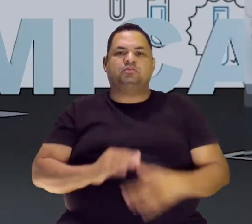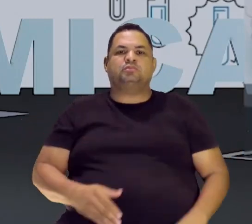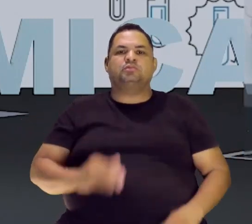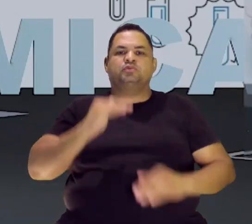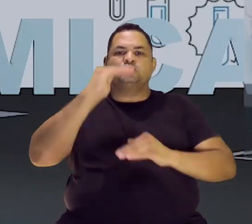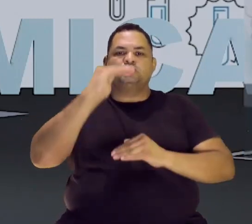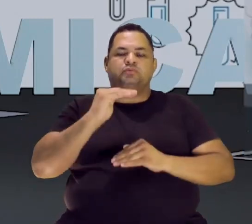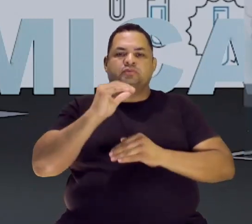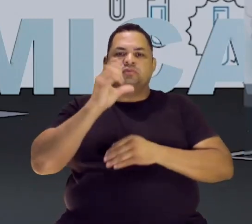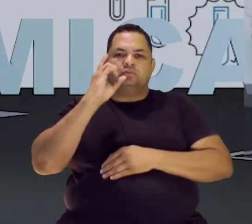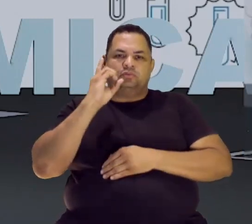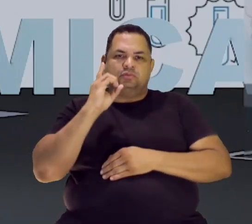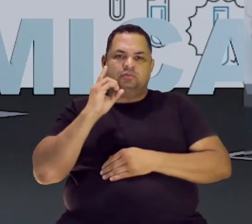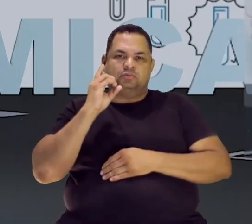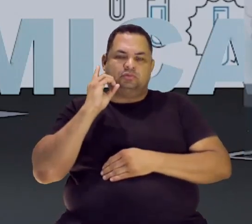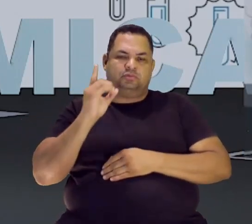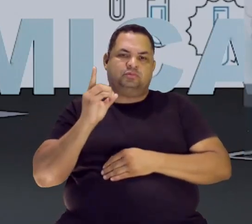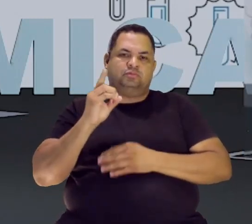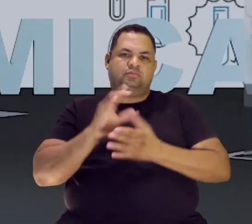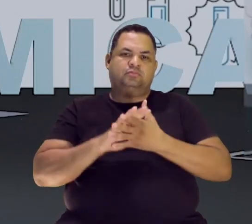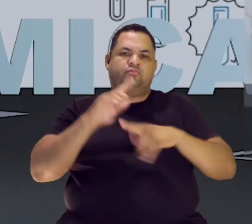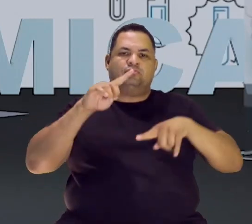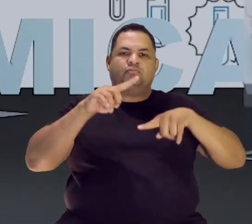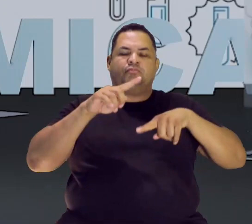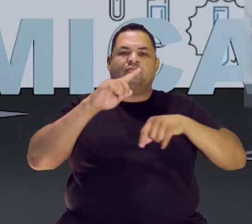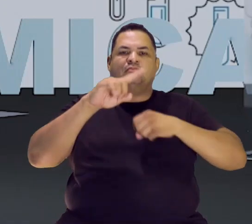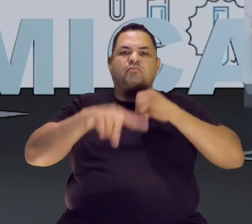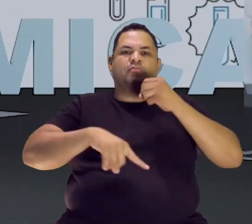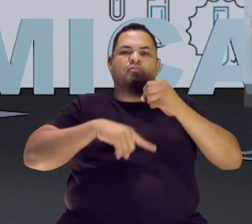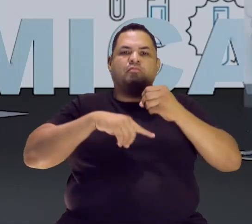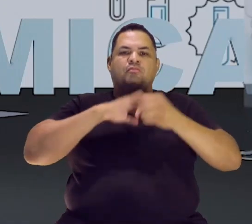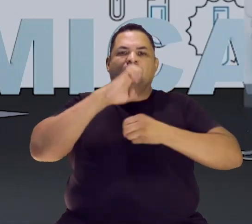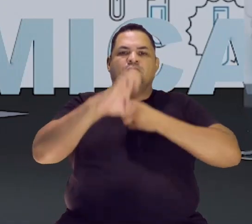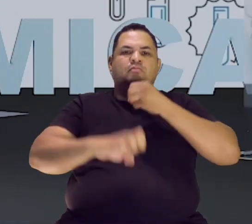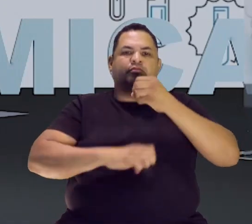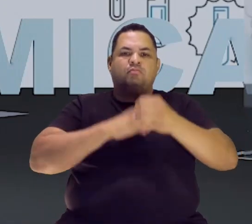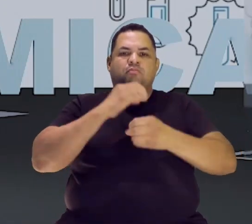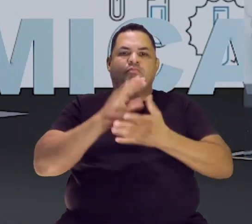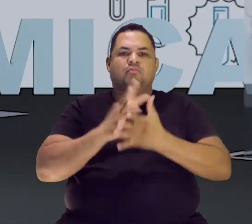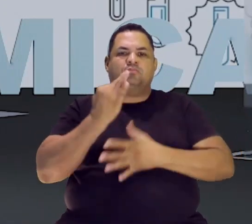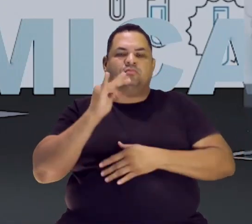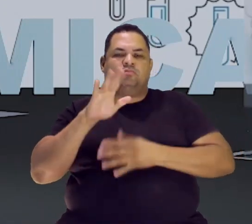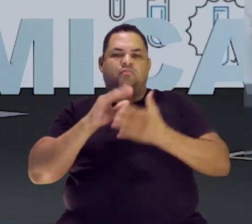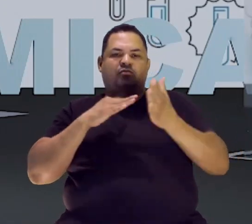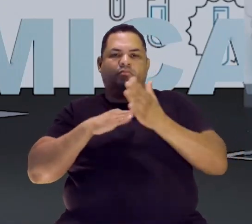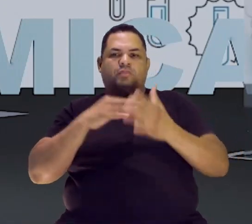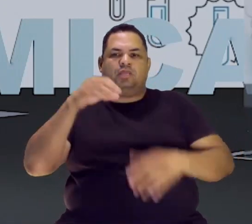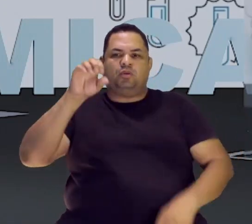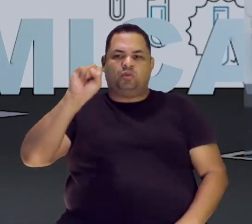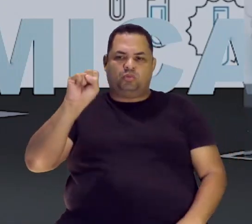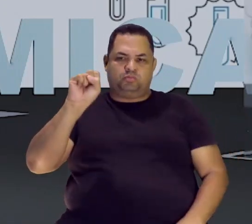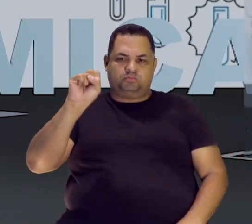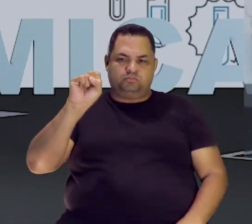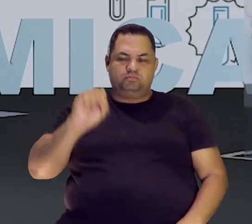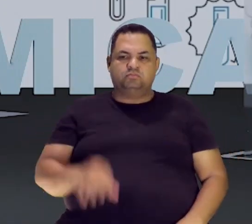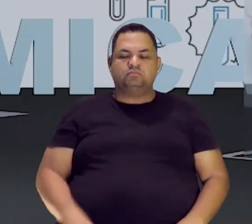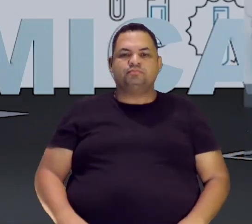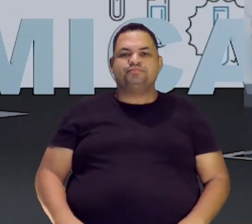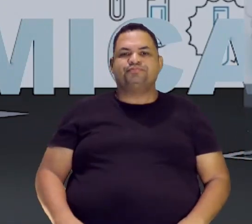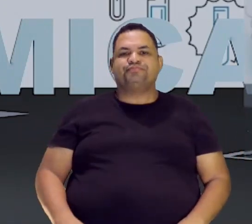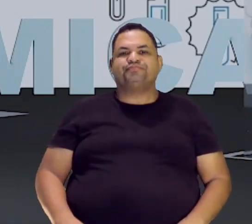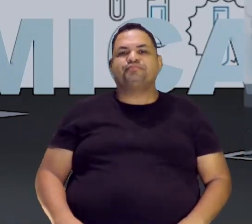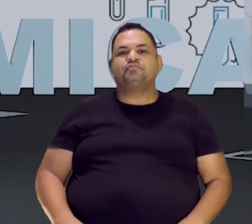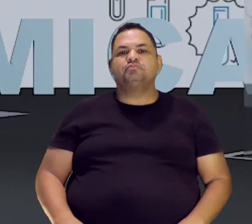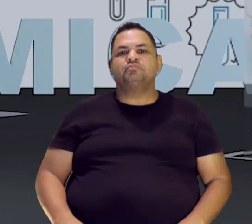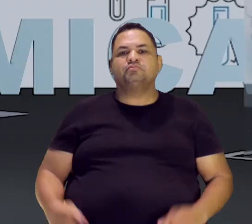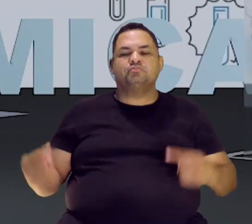subnível D, tá bom? E os elétrons vão de D1 a 8. Com relação